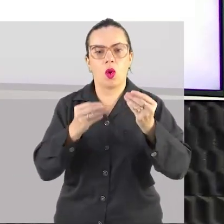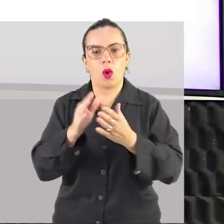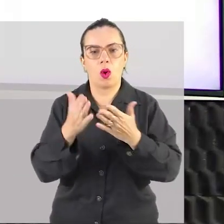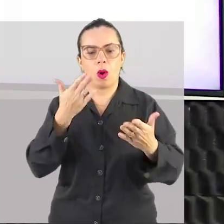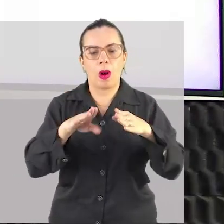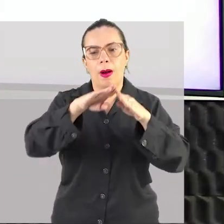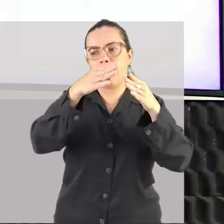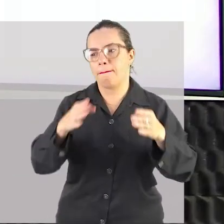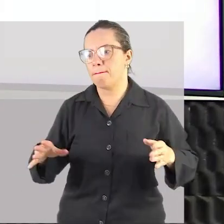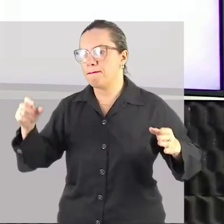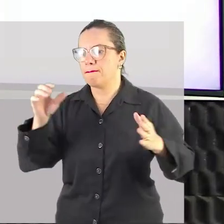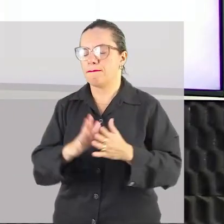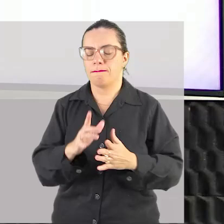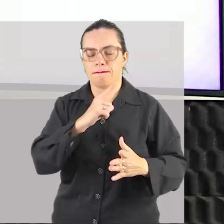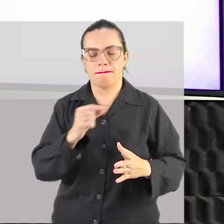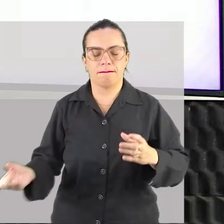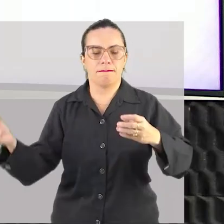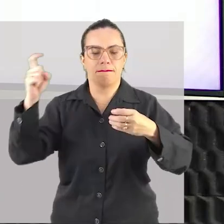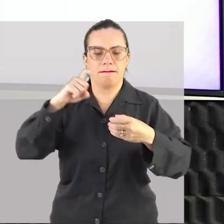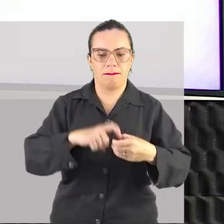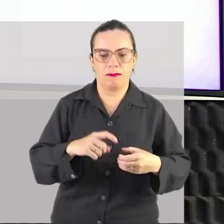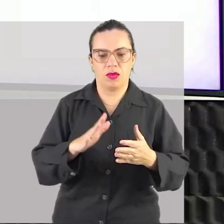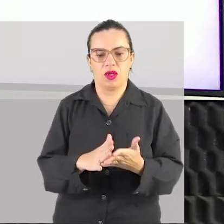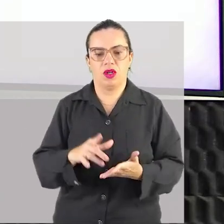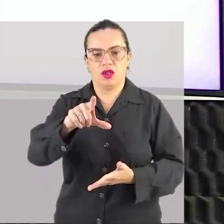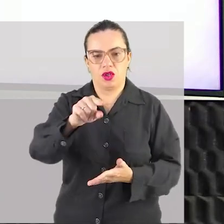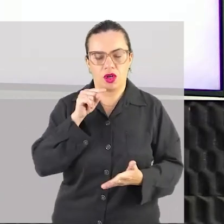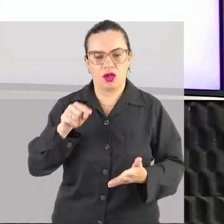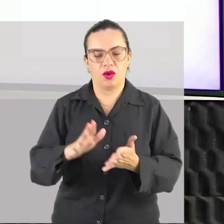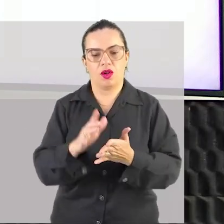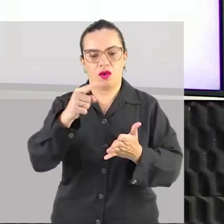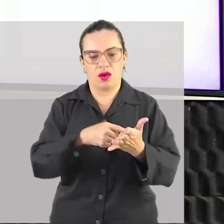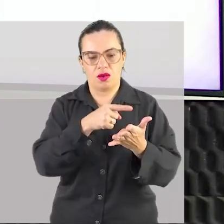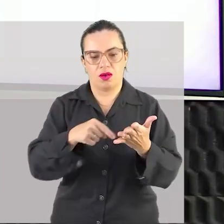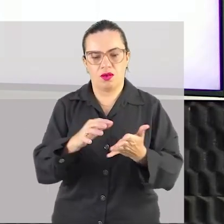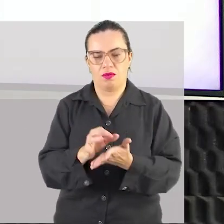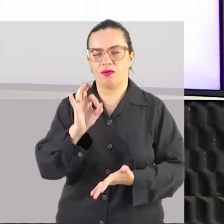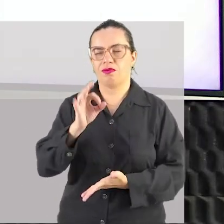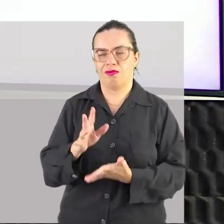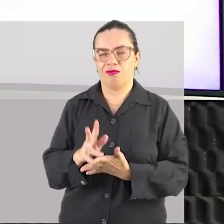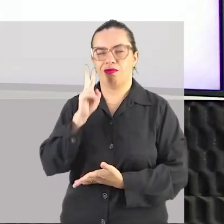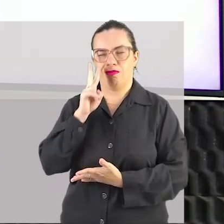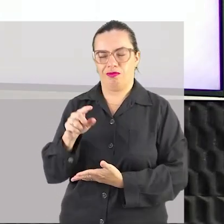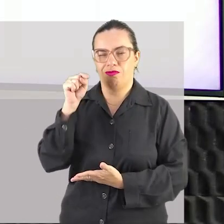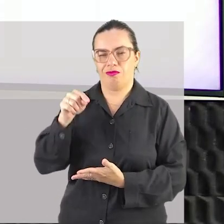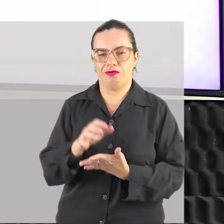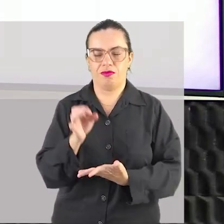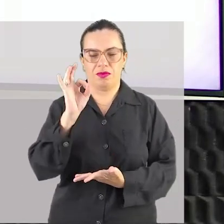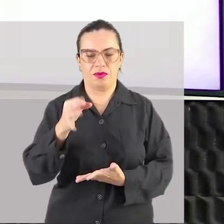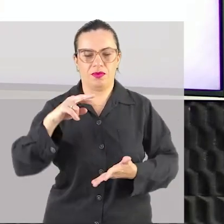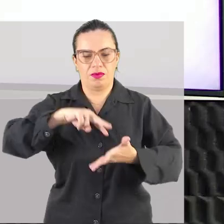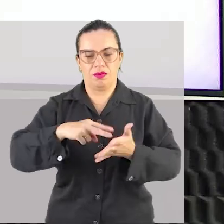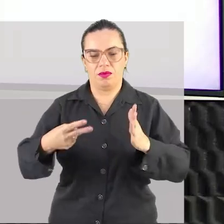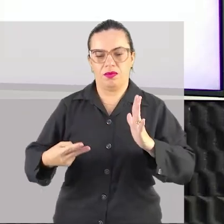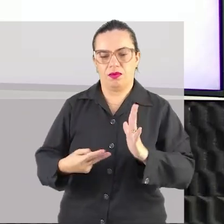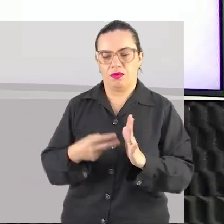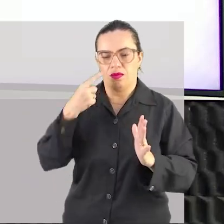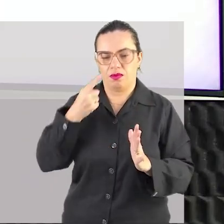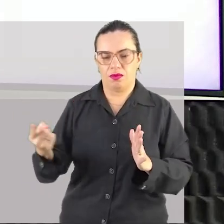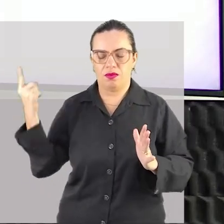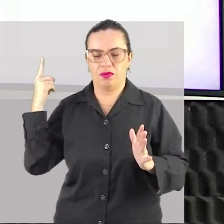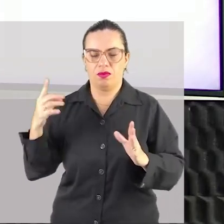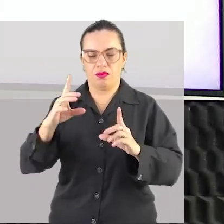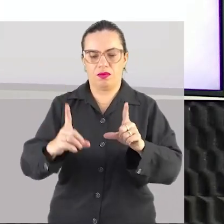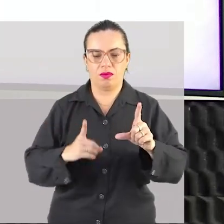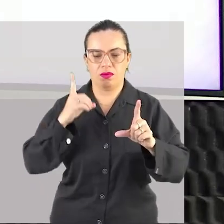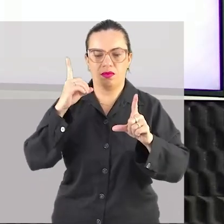automaticamente Você já marcou a alternativa correta não foi olha para mim tenho certeza que tu sabe o que significa isso né a gente